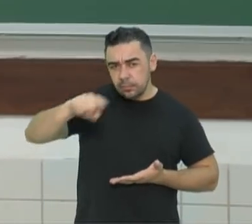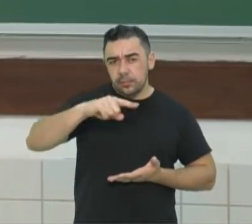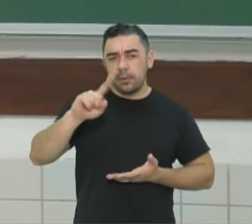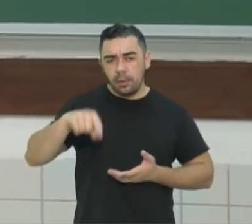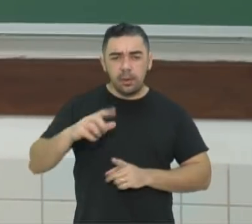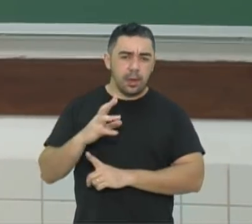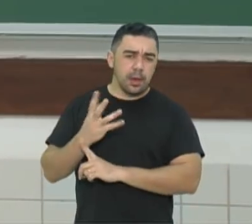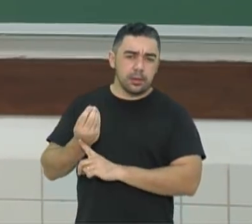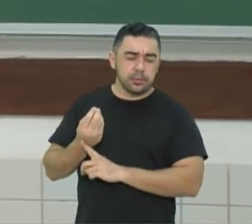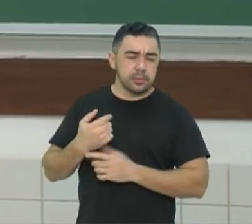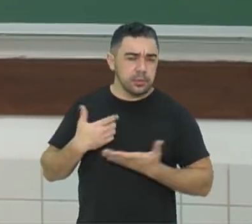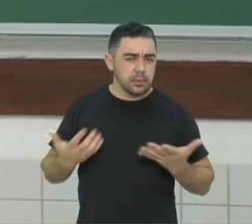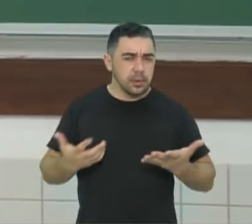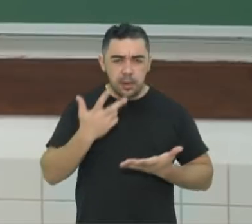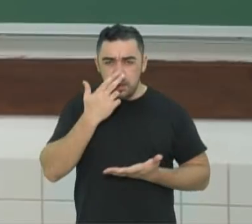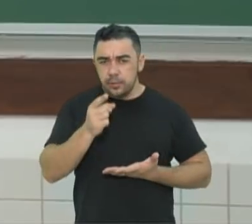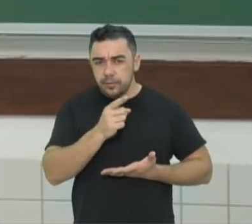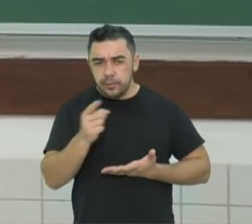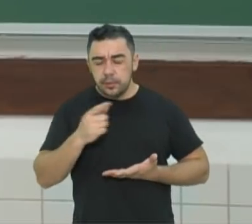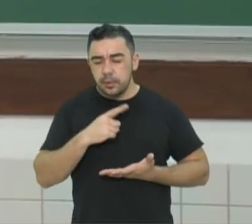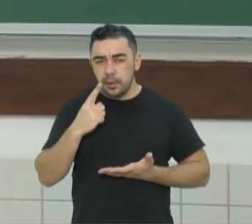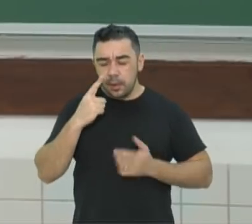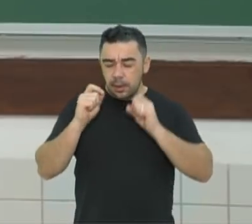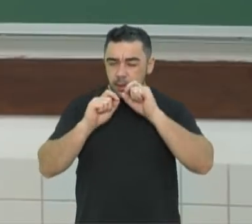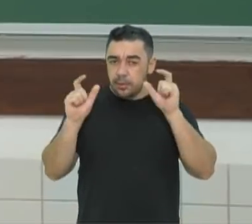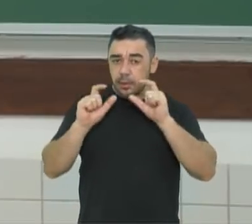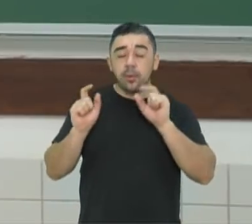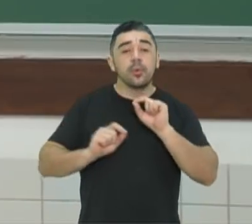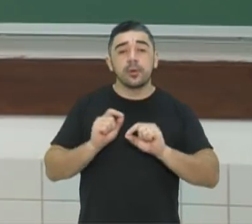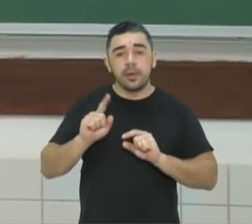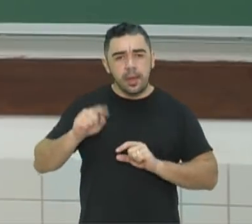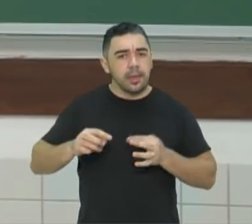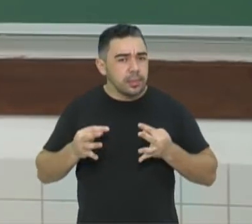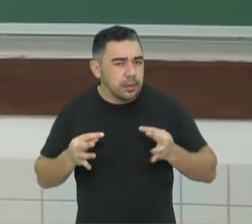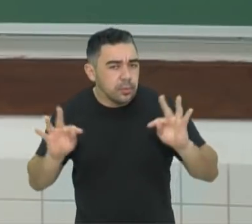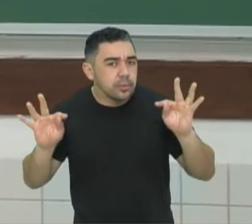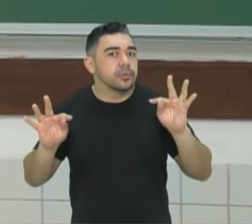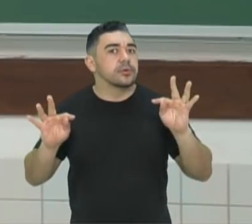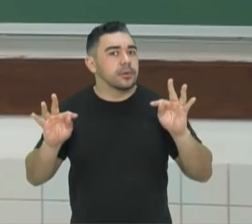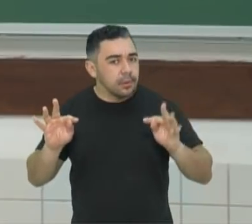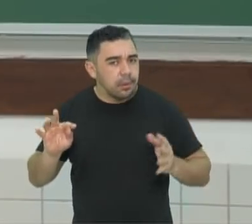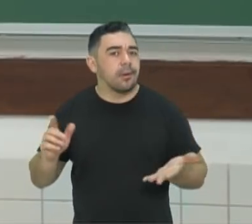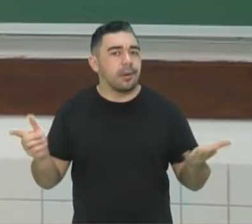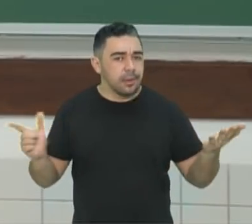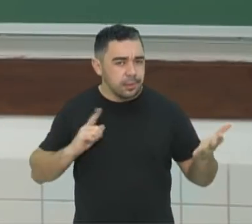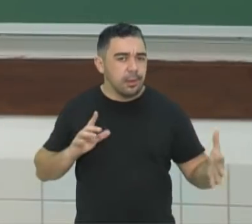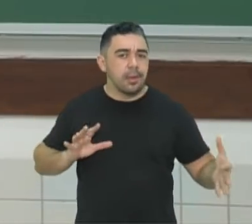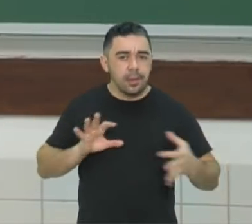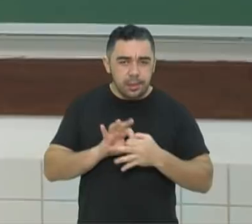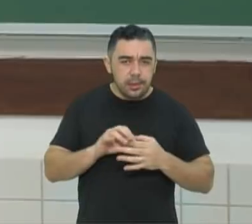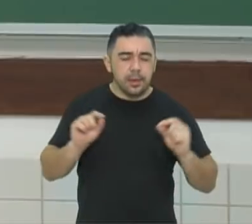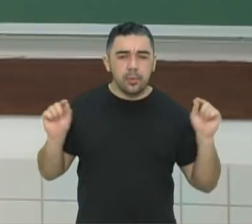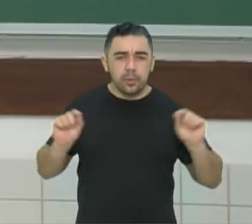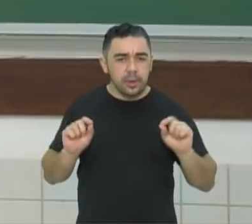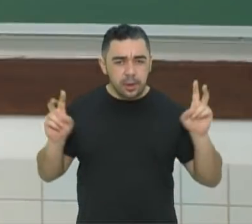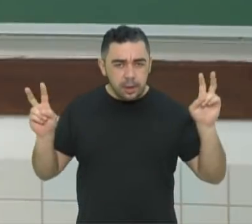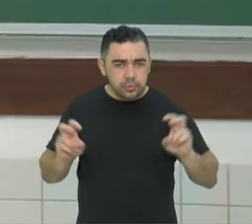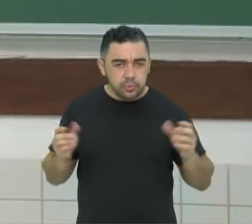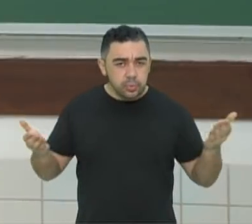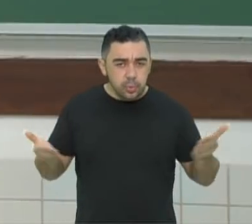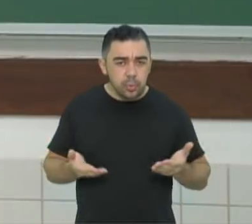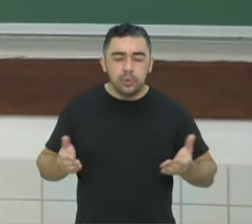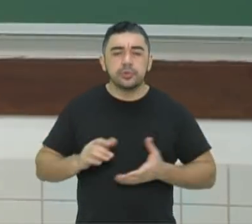arte e que eu acredito que chama muito a atenção de vocês, que é a respeito às tecnologias, e elas estão exatamente ligadas ao nosso assunto que nós vamos trabalhar